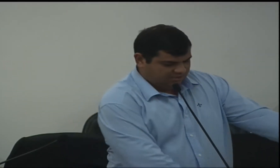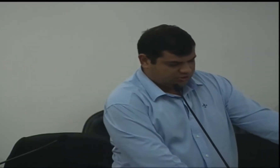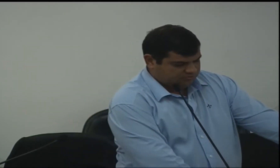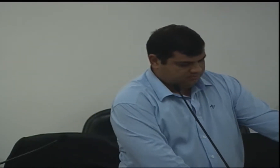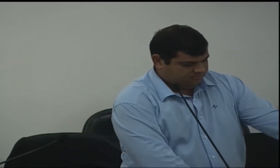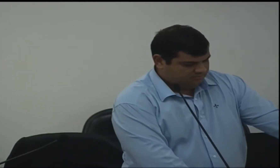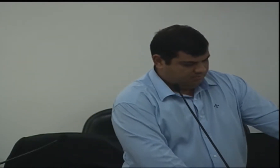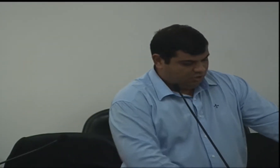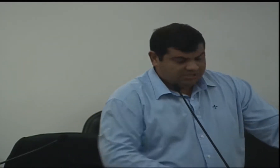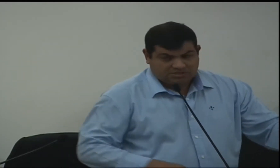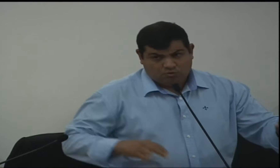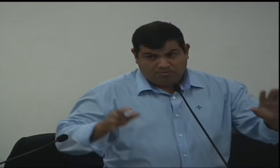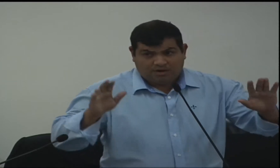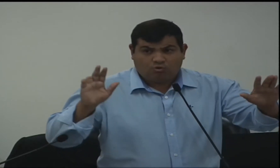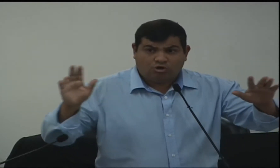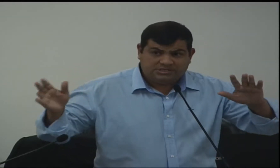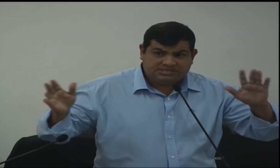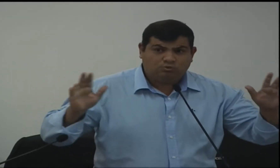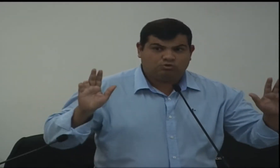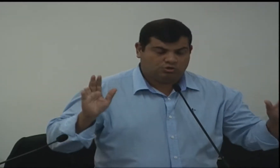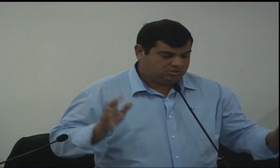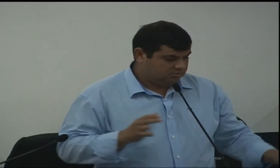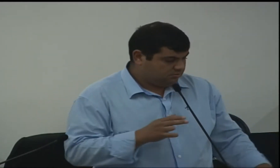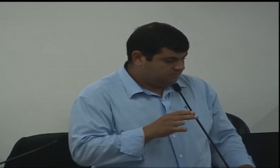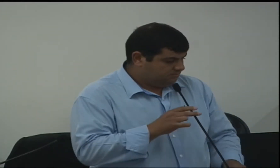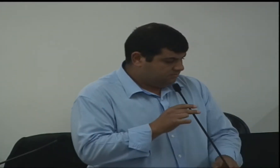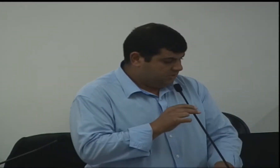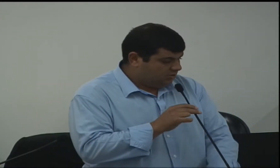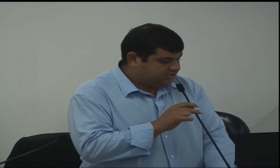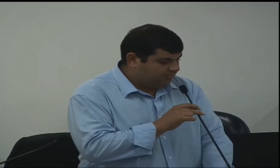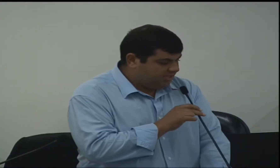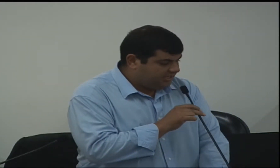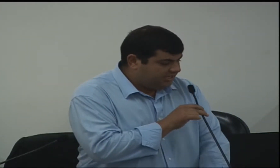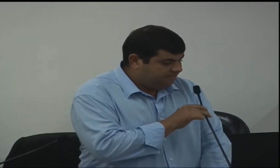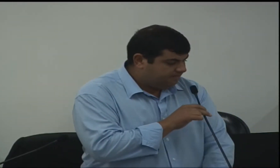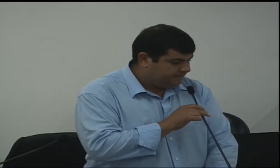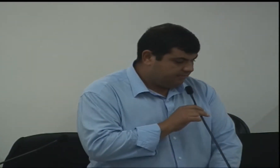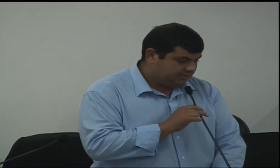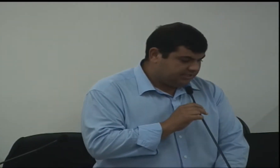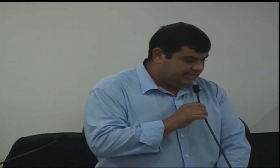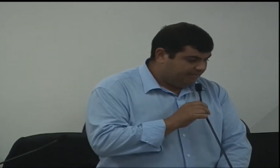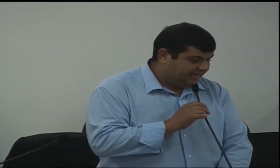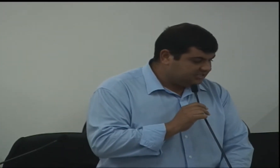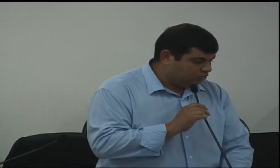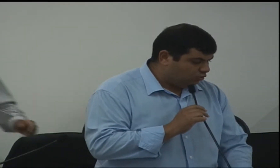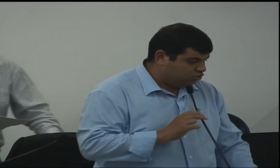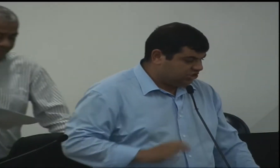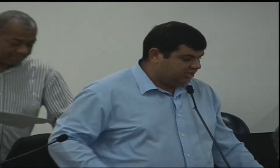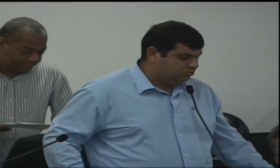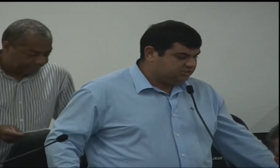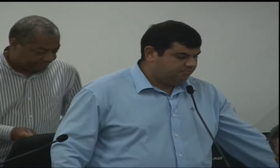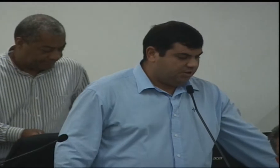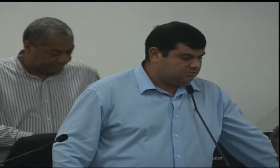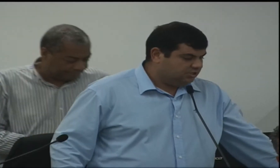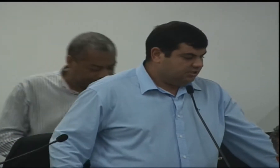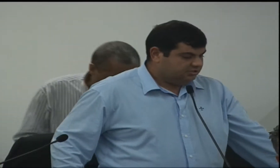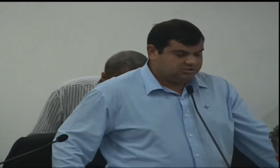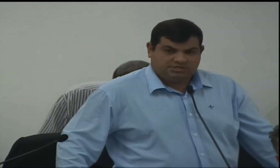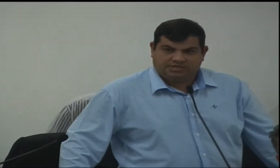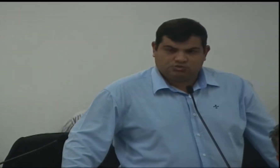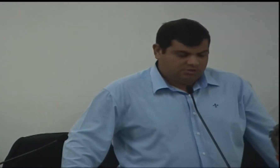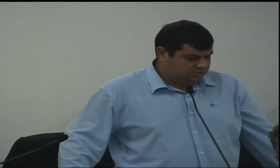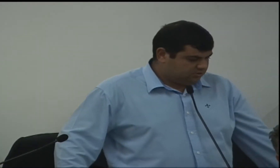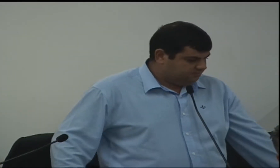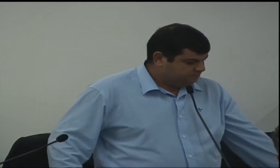graças a Deus, pelo menos alguma coisa mudou. Eu recebi aqui, que está na página do Conselho Municipal